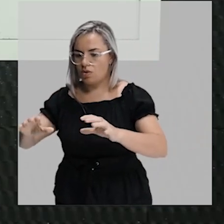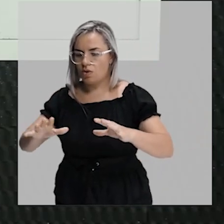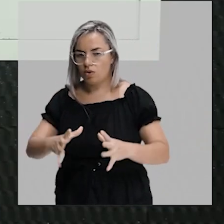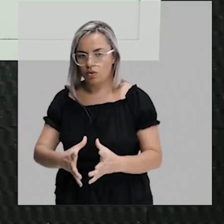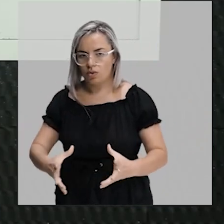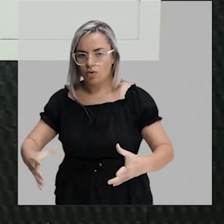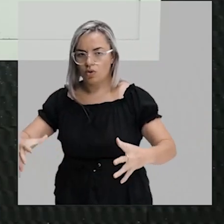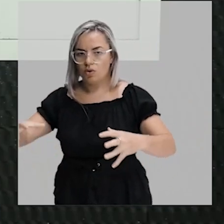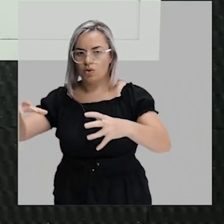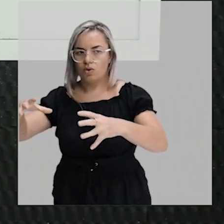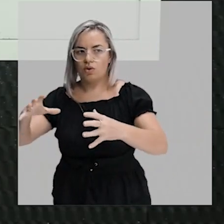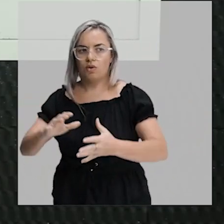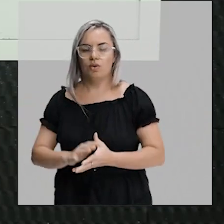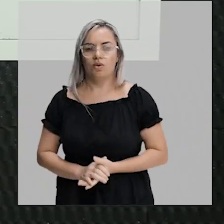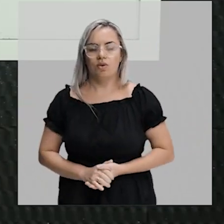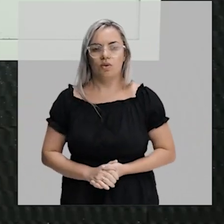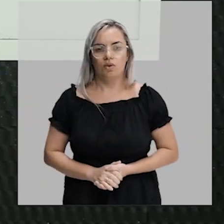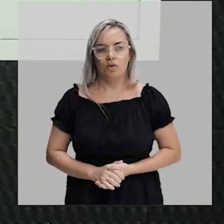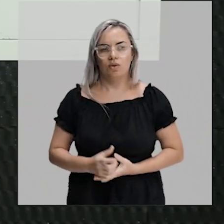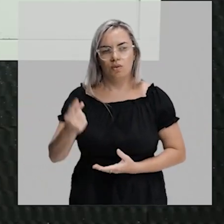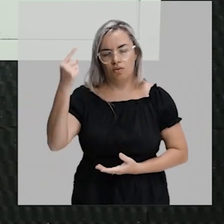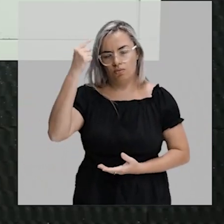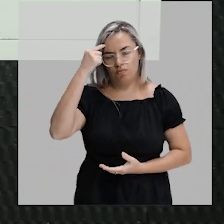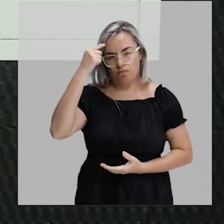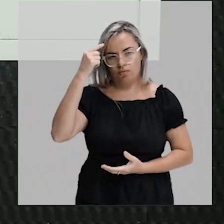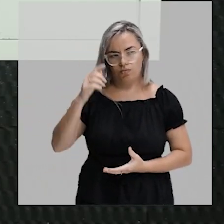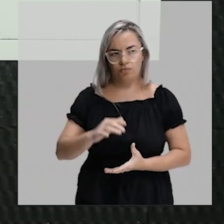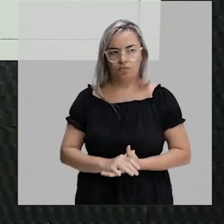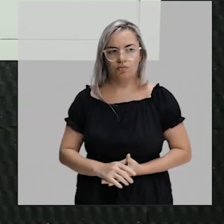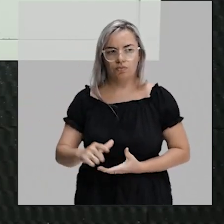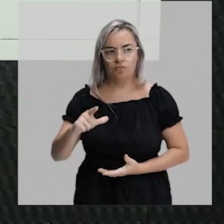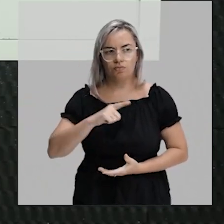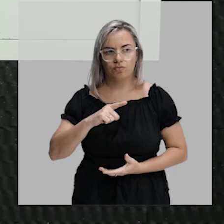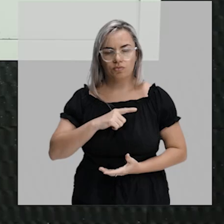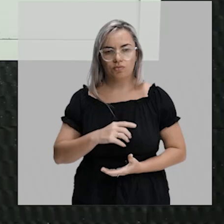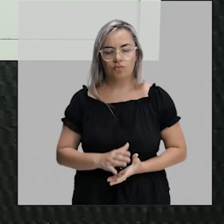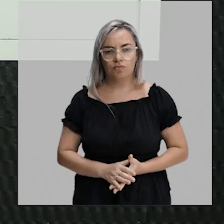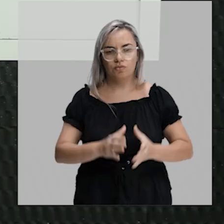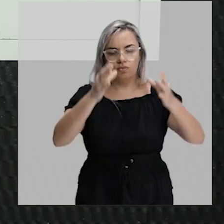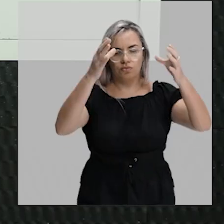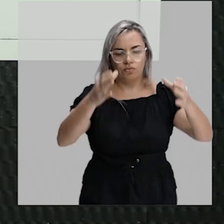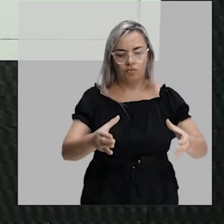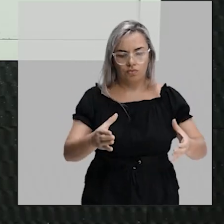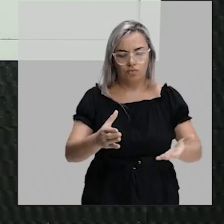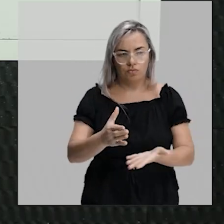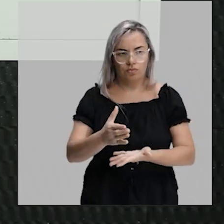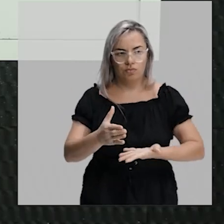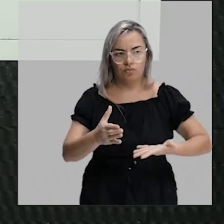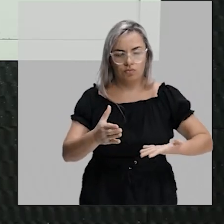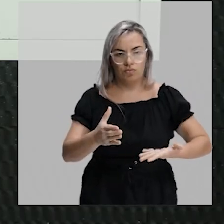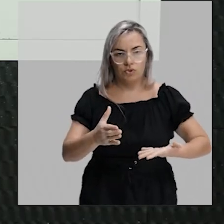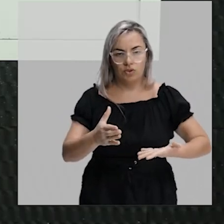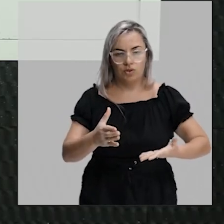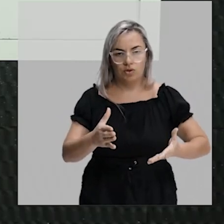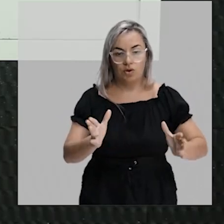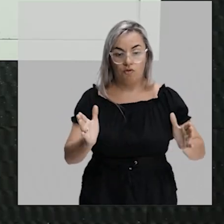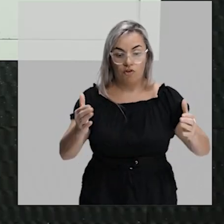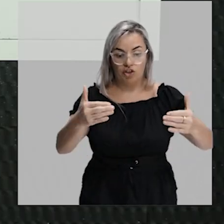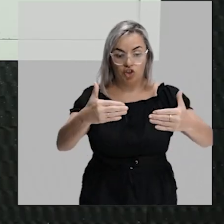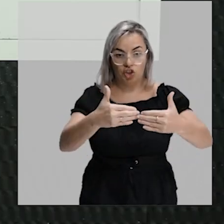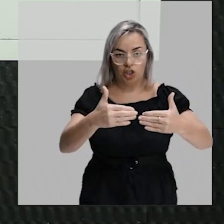o seguinte, que a gente tem um certo gás em um recipiente hermeticamente fechado,